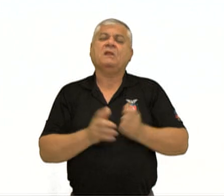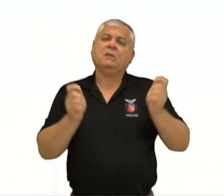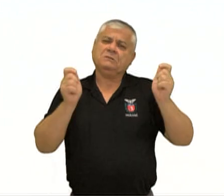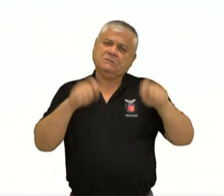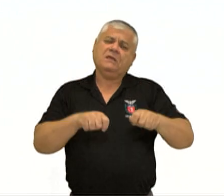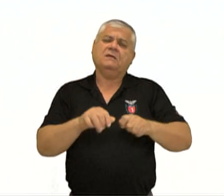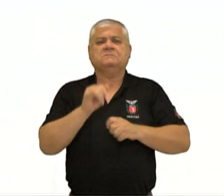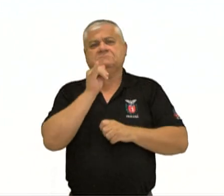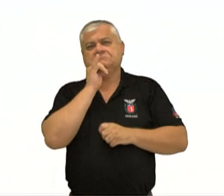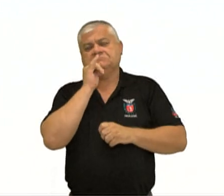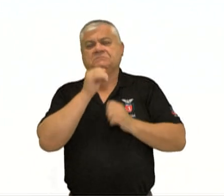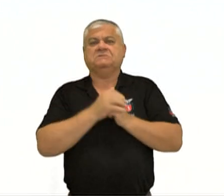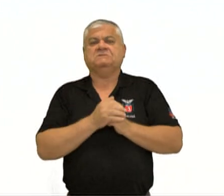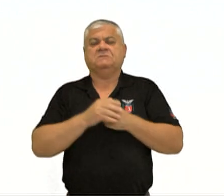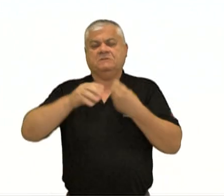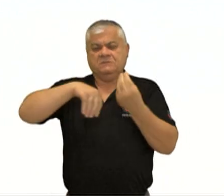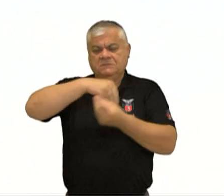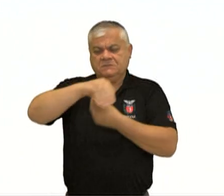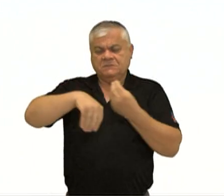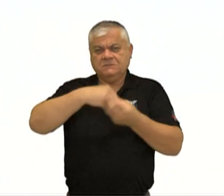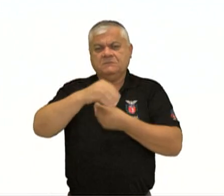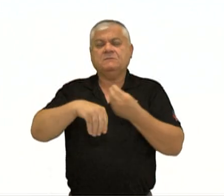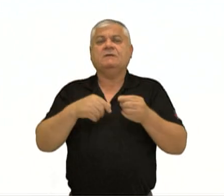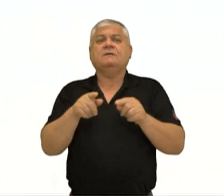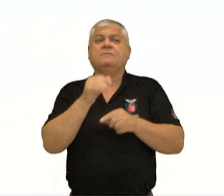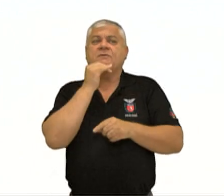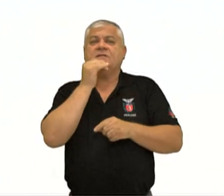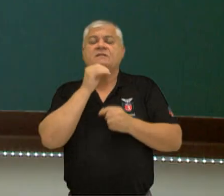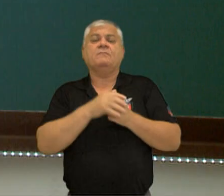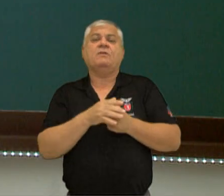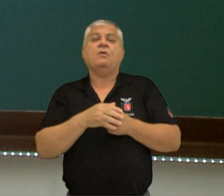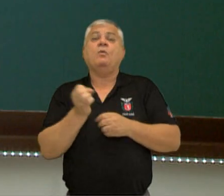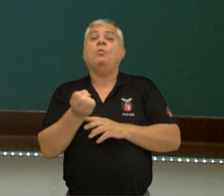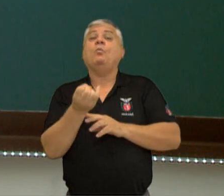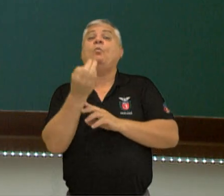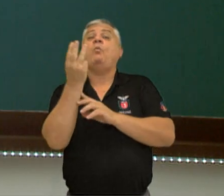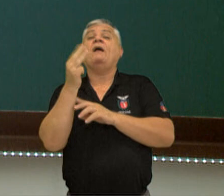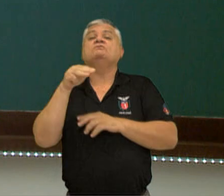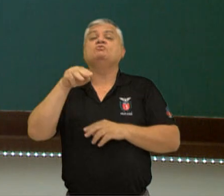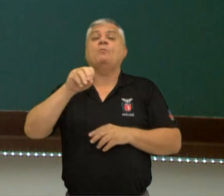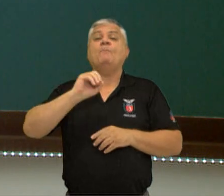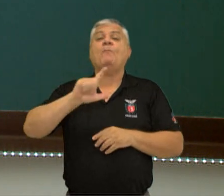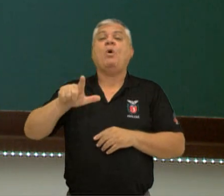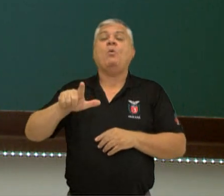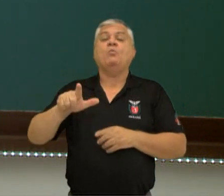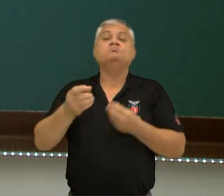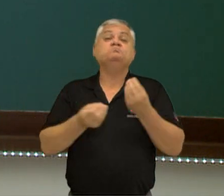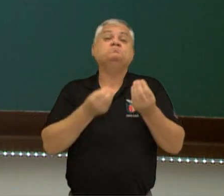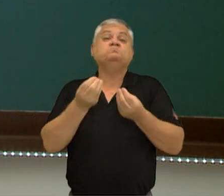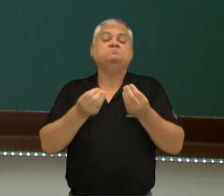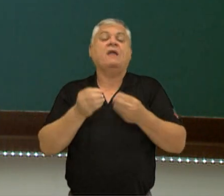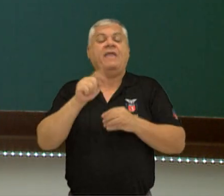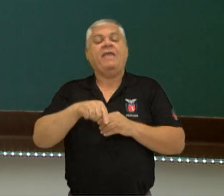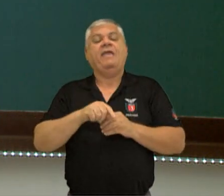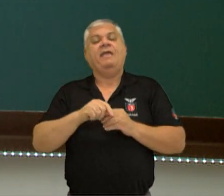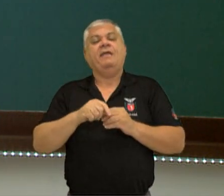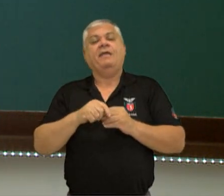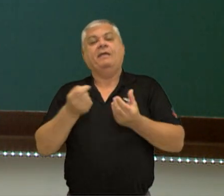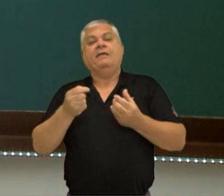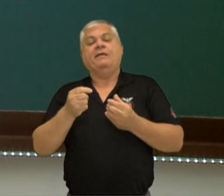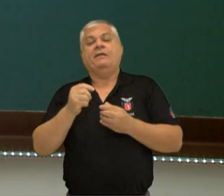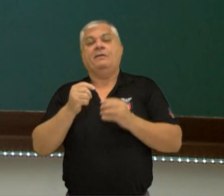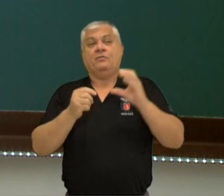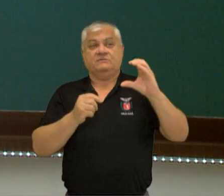também a concentração das soluções em relação a quantidade de mols, e aí a gente chama de concentração molar, que